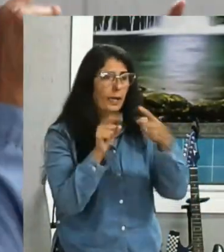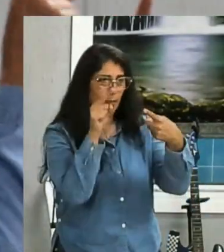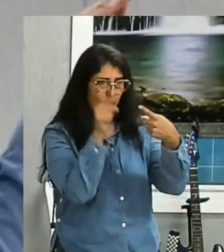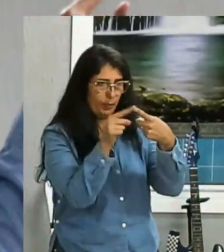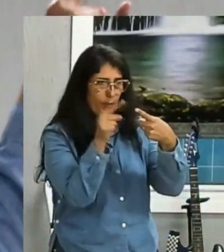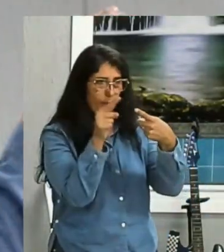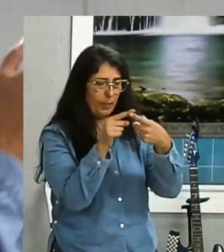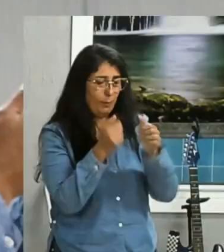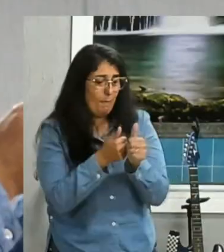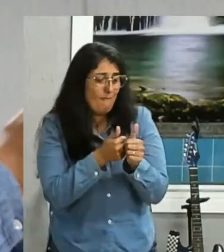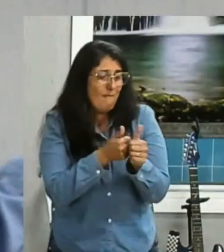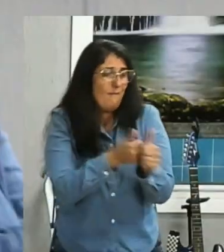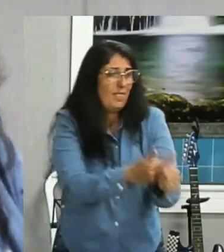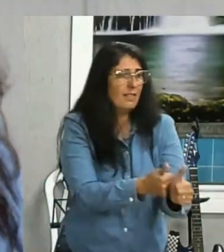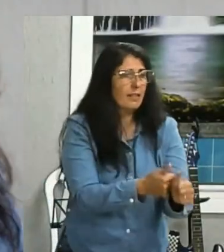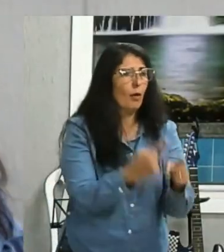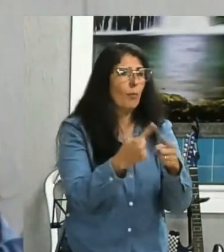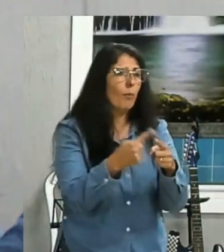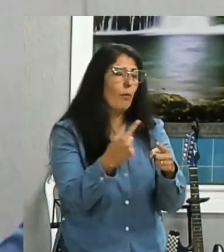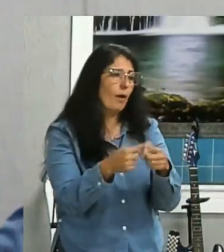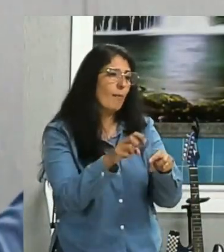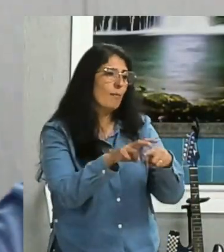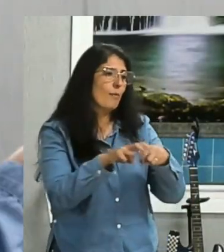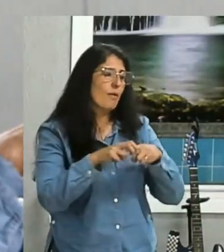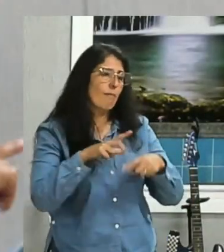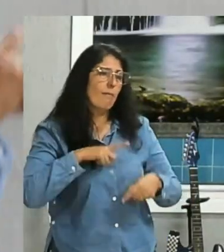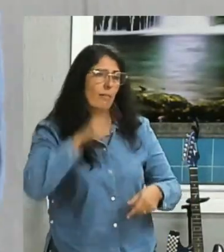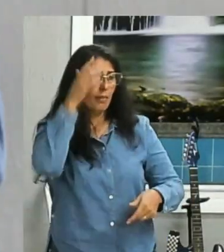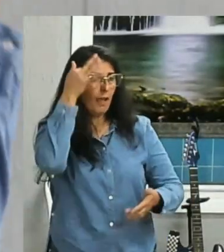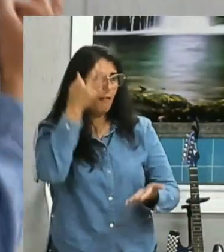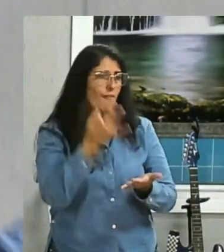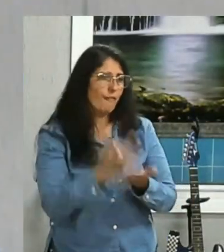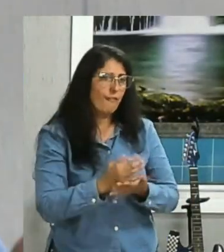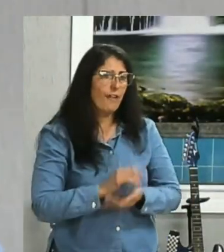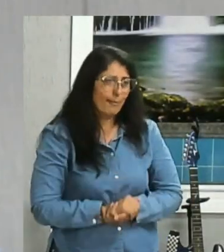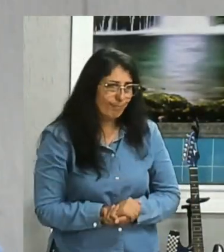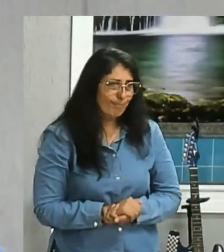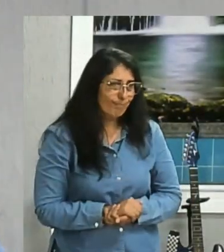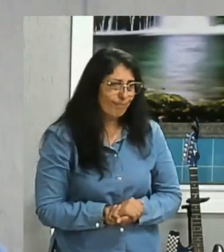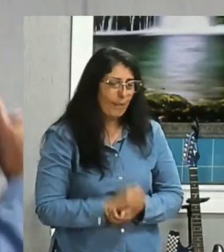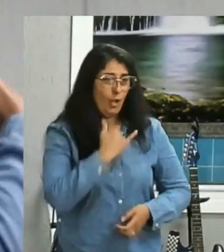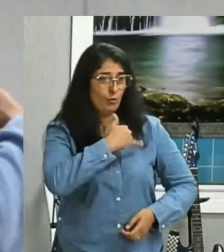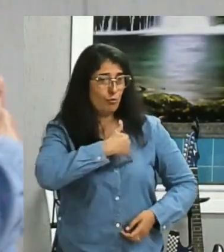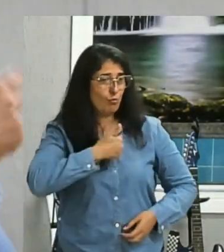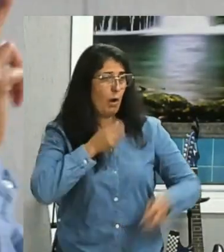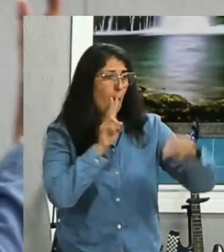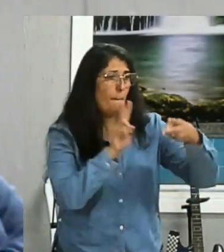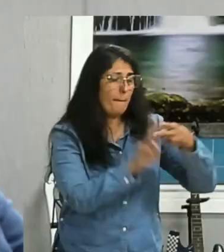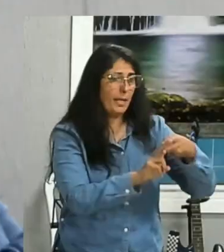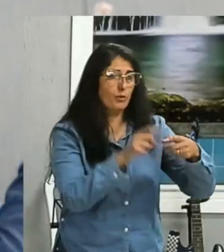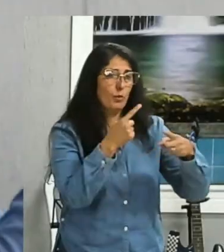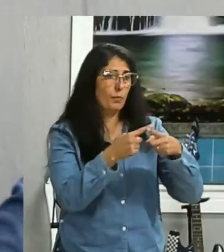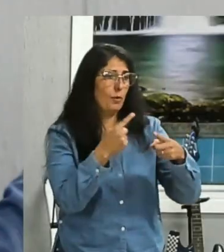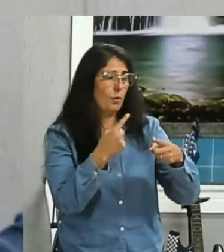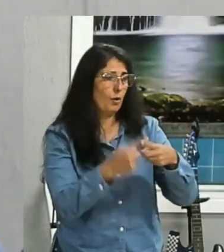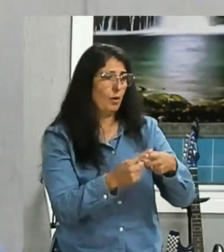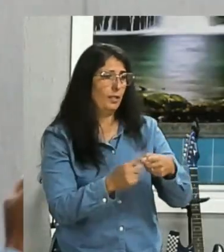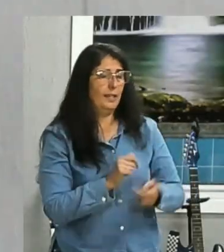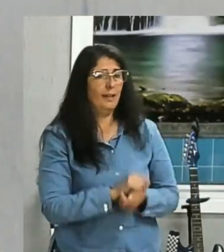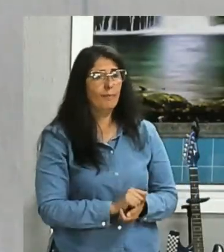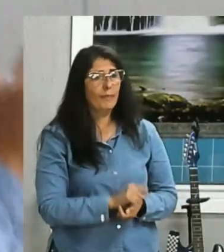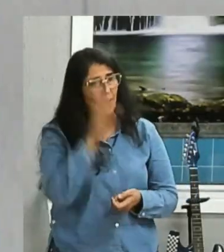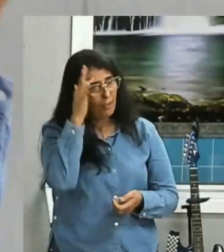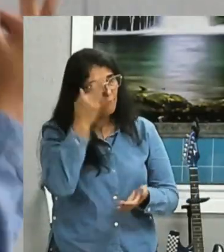perseguição por causa da fé. João estava preso por causa da fé. Filiação na comunidade dos